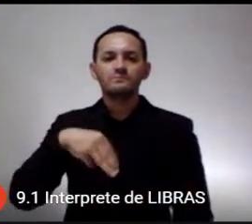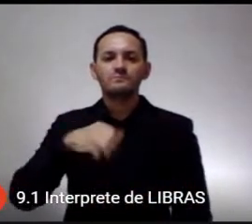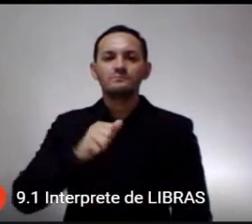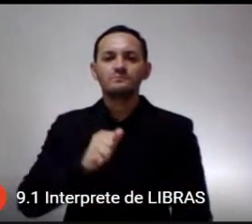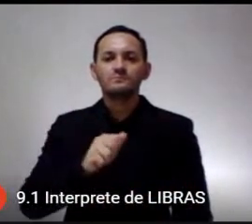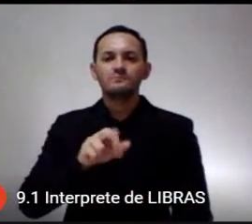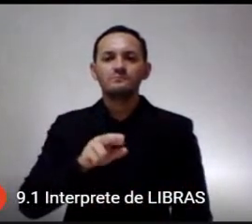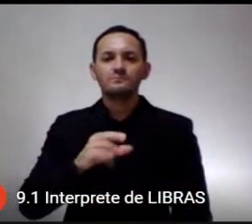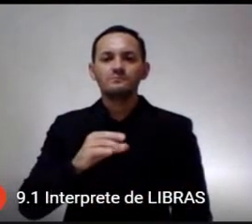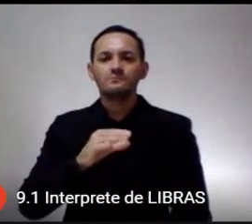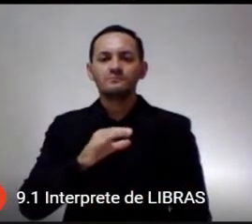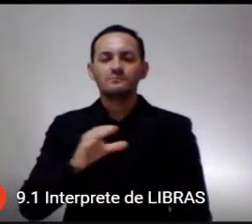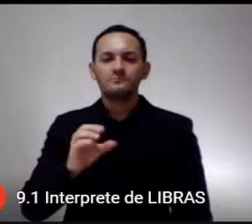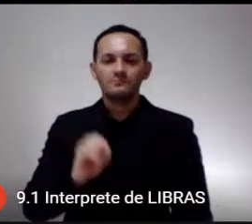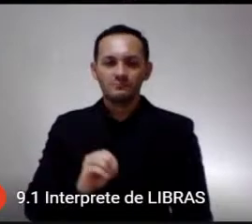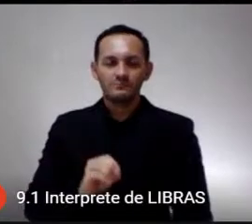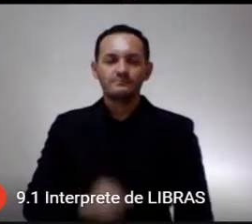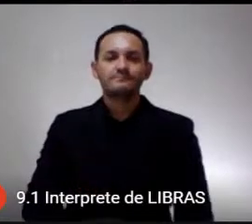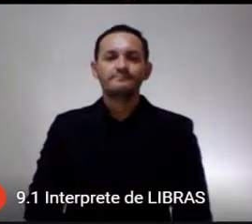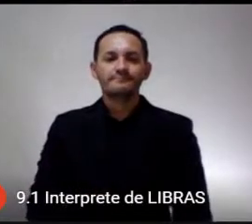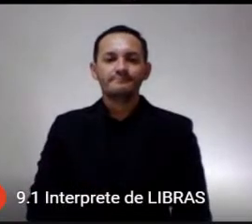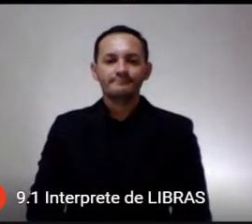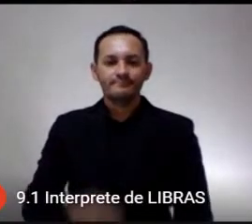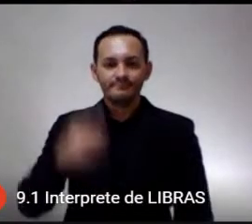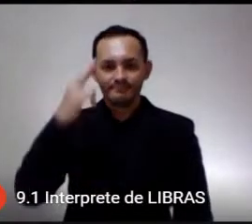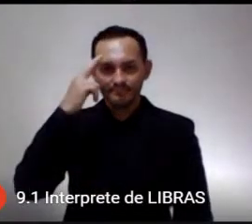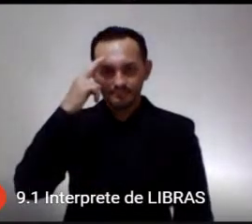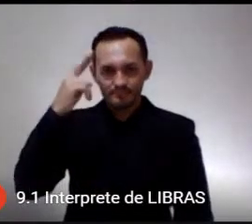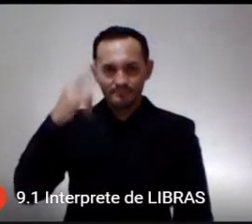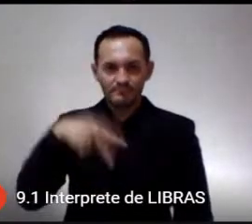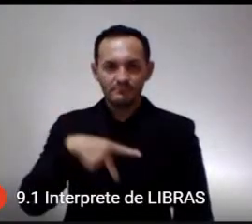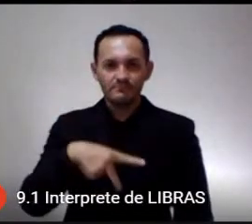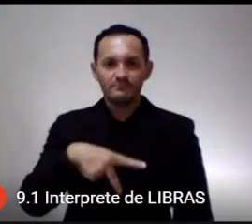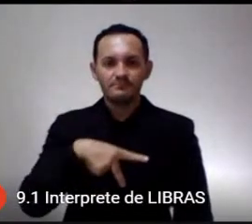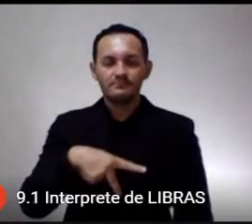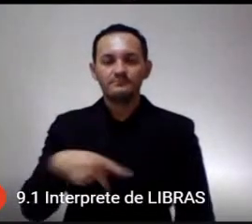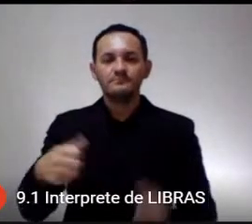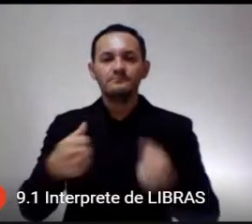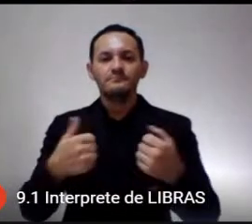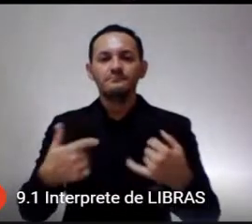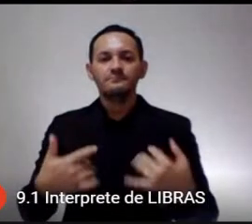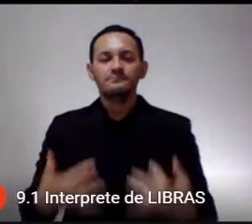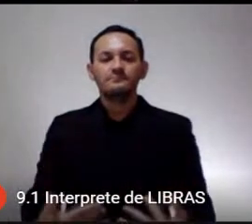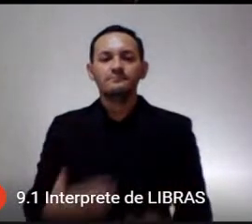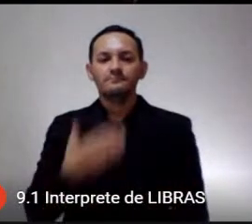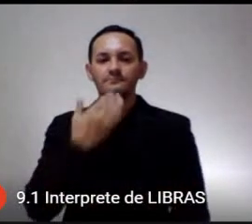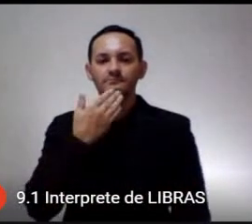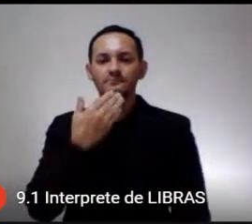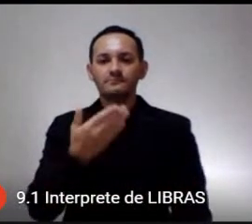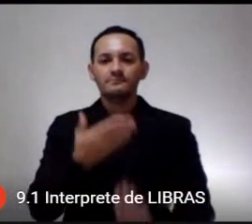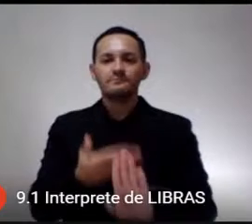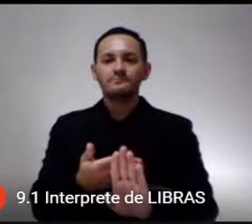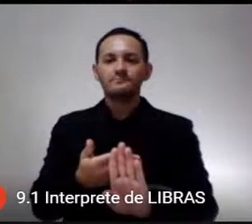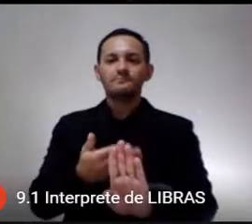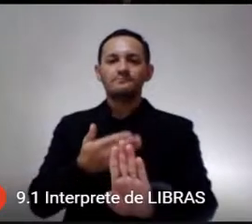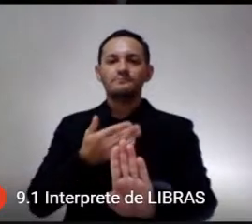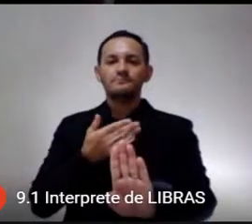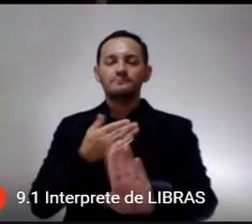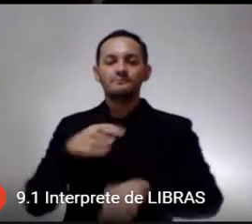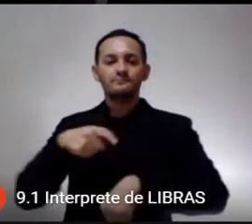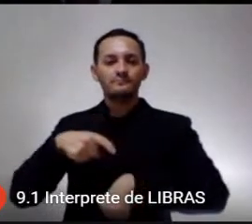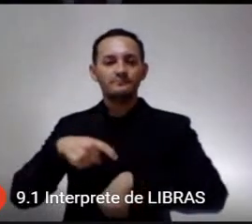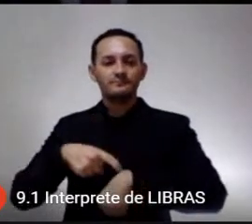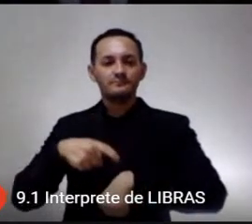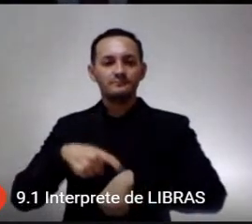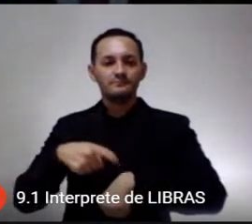Senhor presidente, conforme já apregoado por Vossa Excelência, trata-se do pedido de afastamento temporário